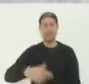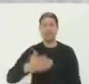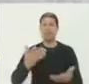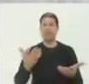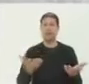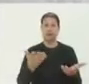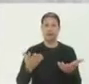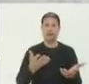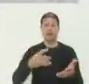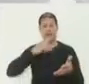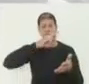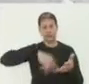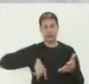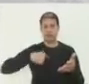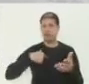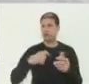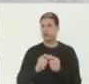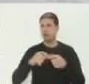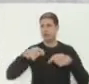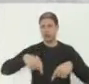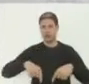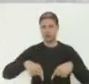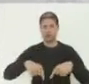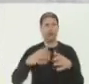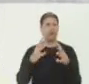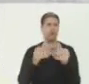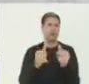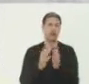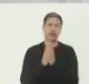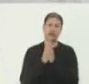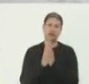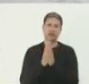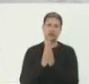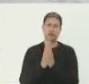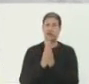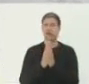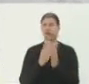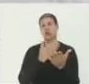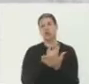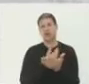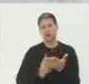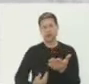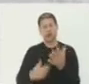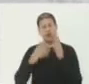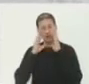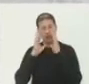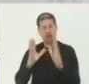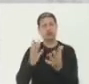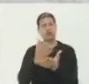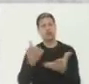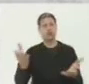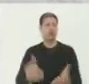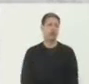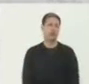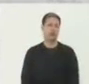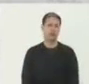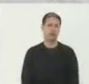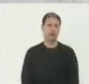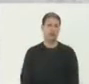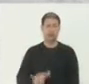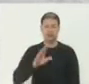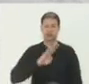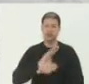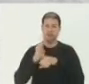documento que eu faço aqui na casa e peço por favor por poder público olhar com atenção é para esses